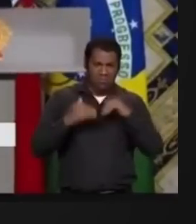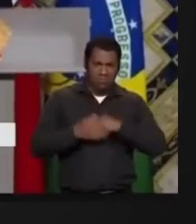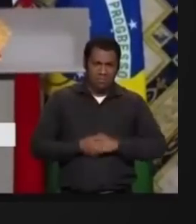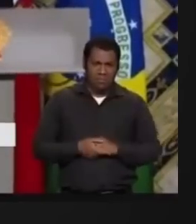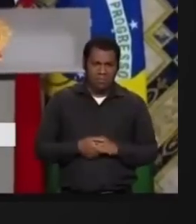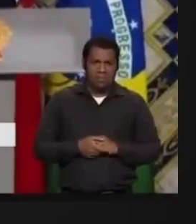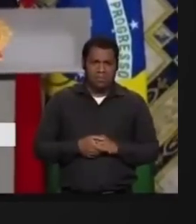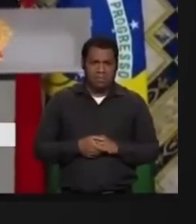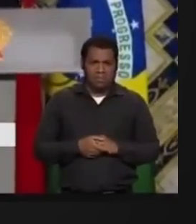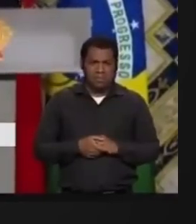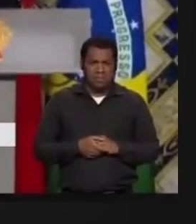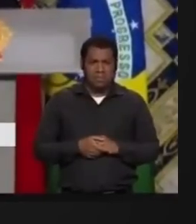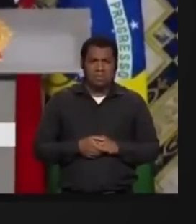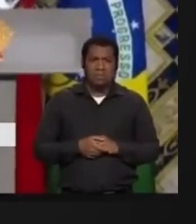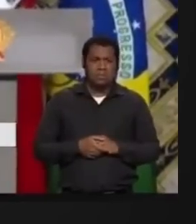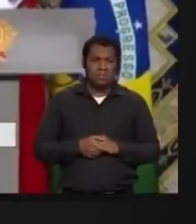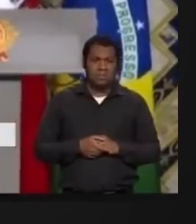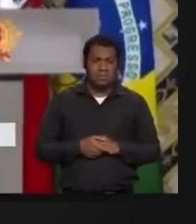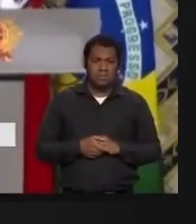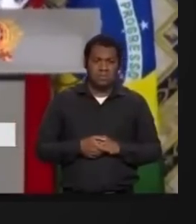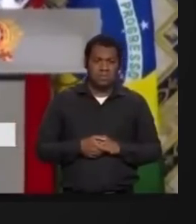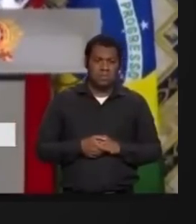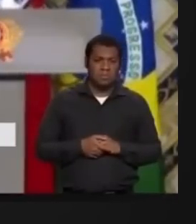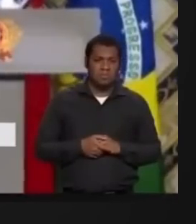Eu sinceramente não consigo entender.